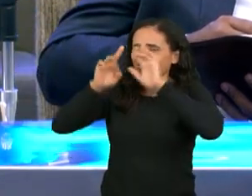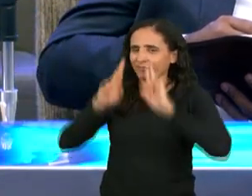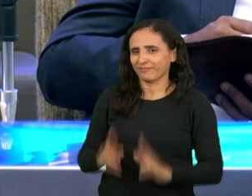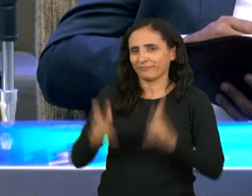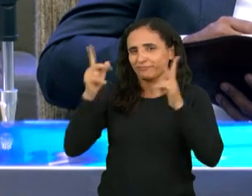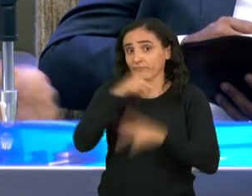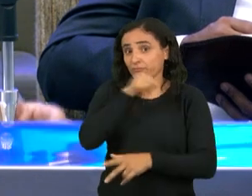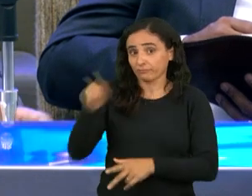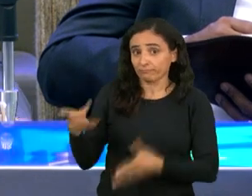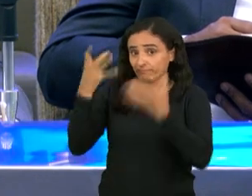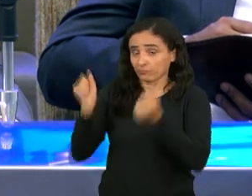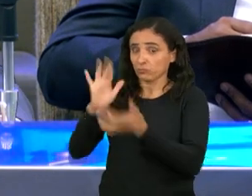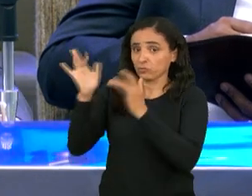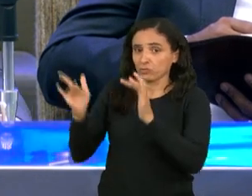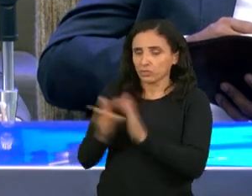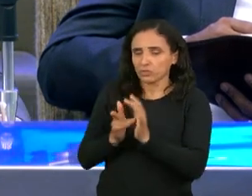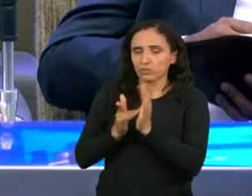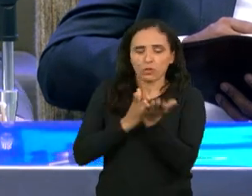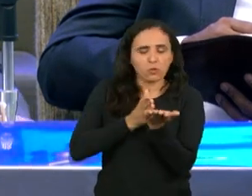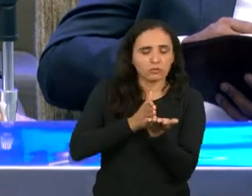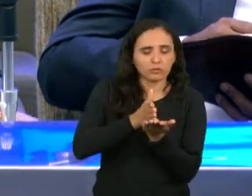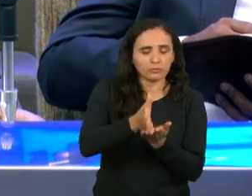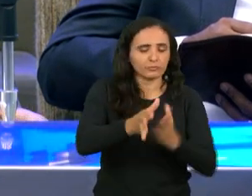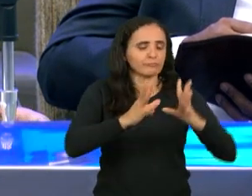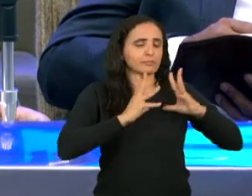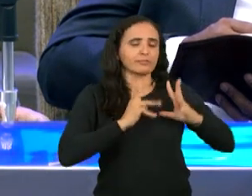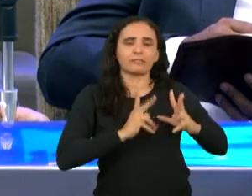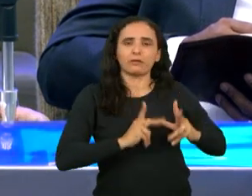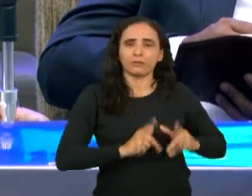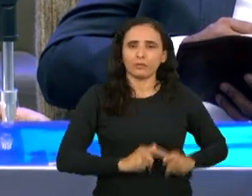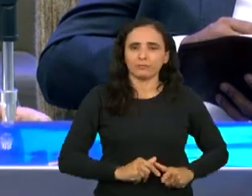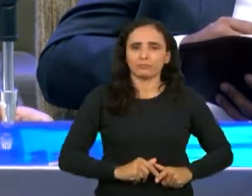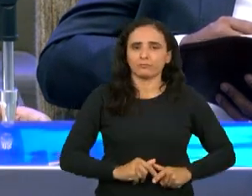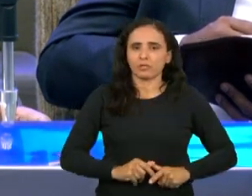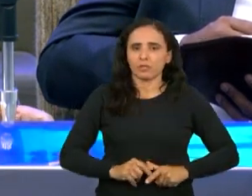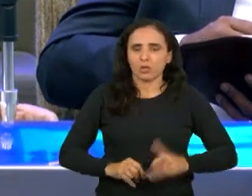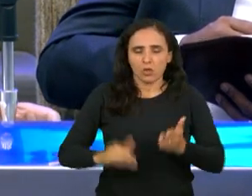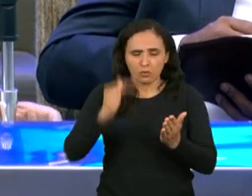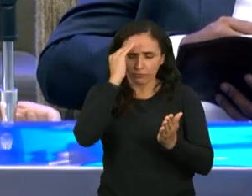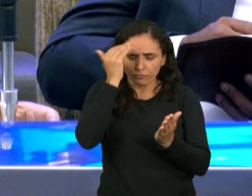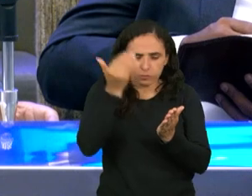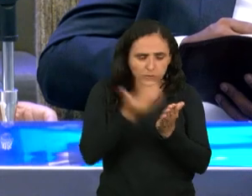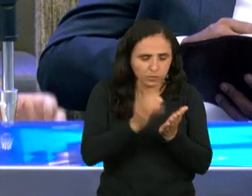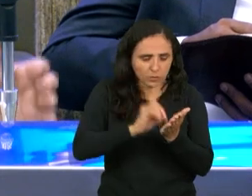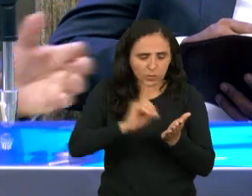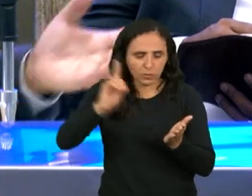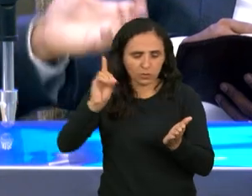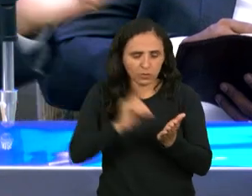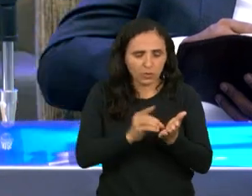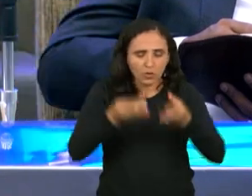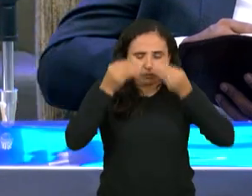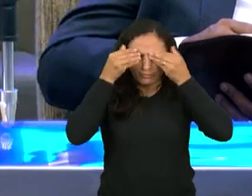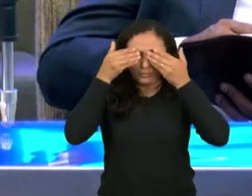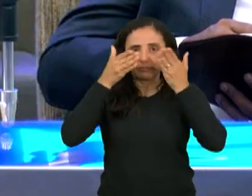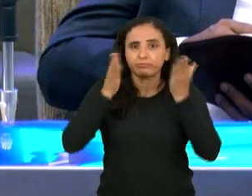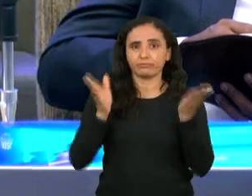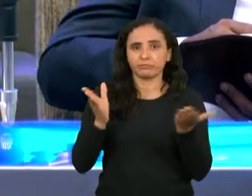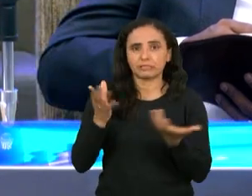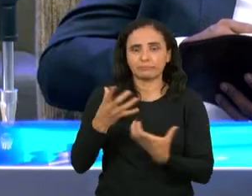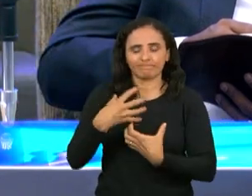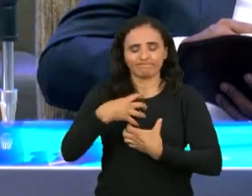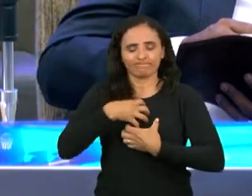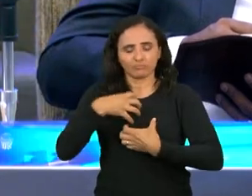uma correnteza de um rio leva o que encontra diante pela frente nós éramos levados